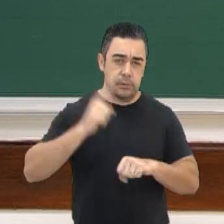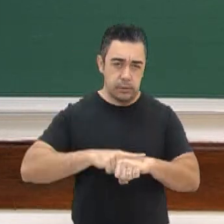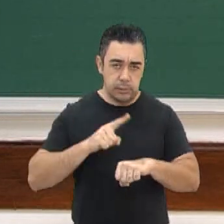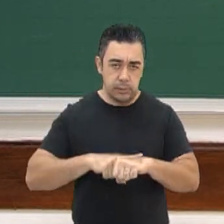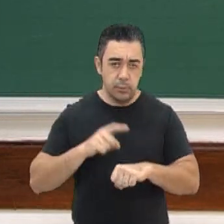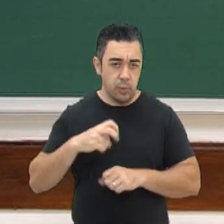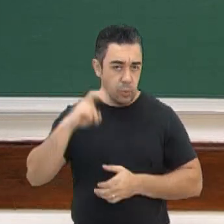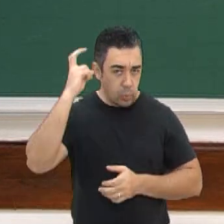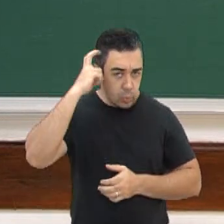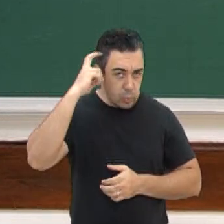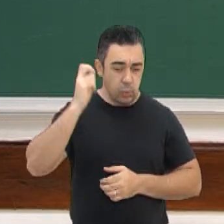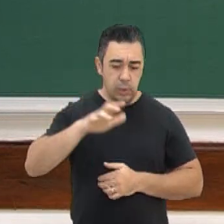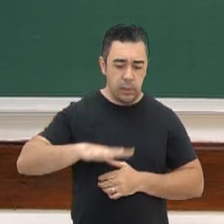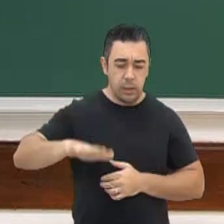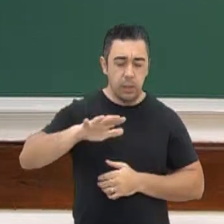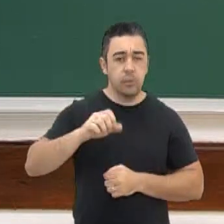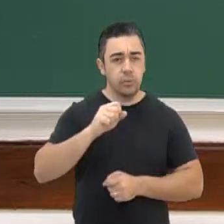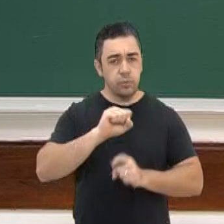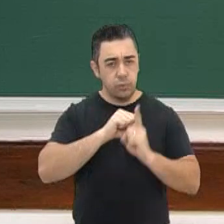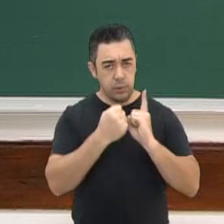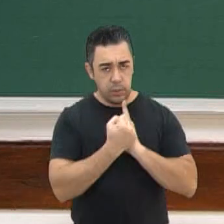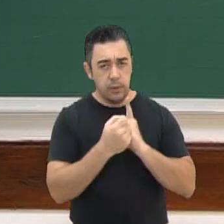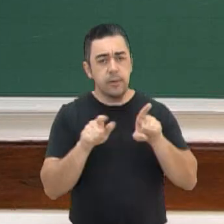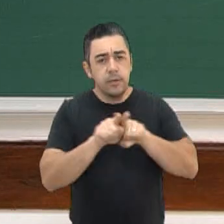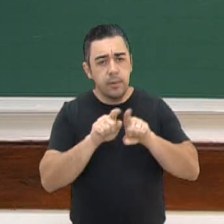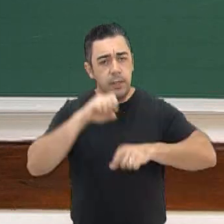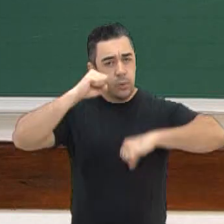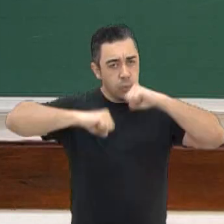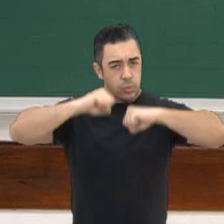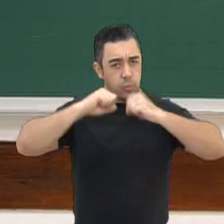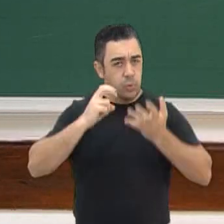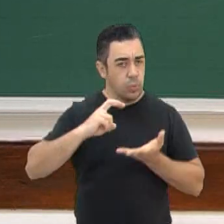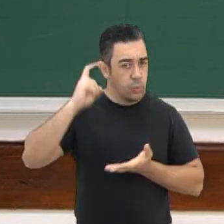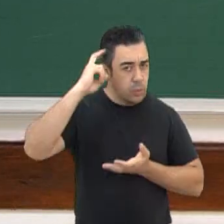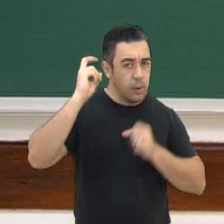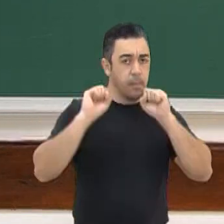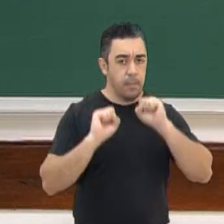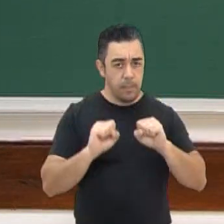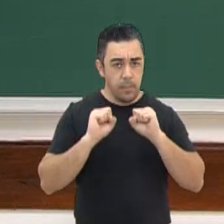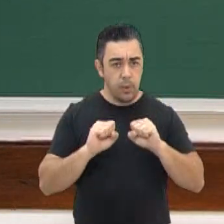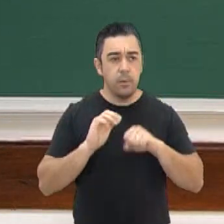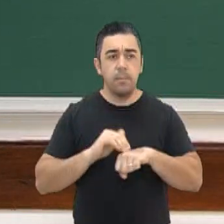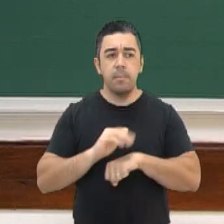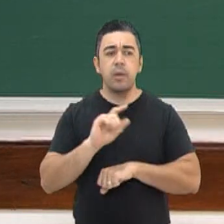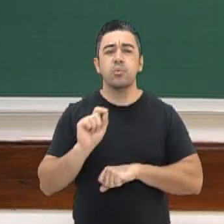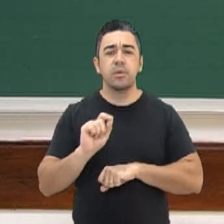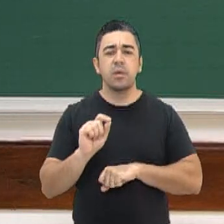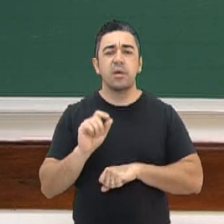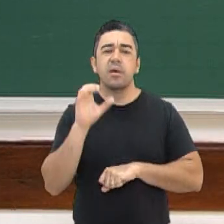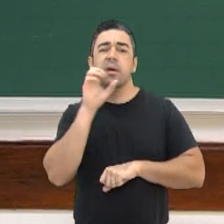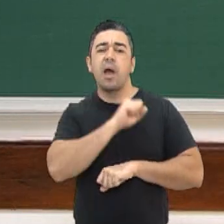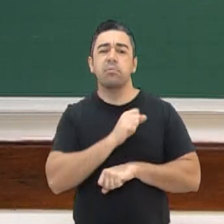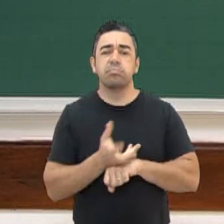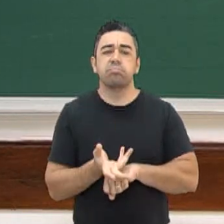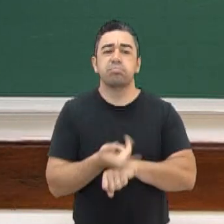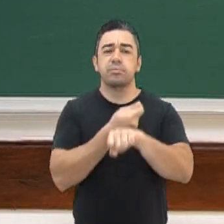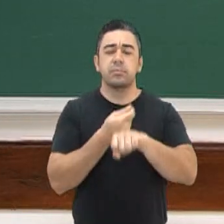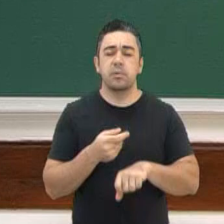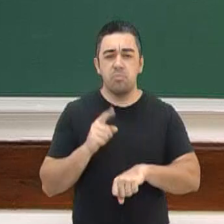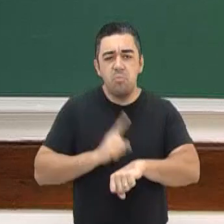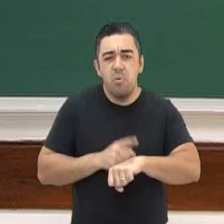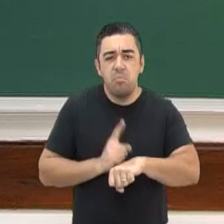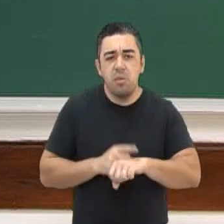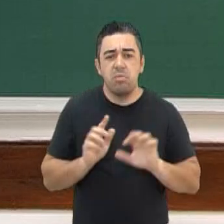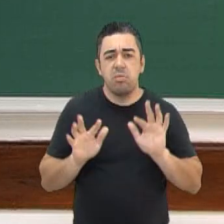naquela cultura, naquela sociedade. Num contexto de indústria cultural, ela passa a ser algo mais passageiro, que acontece em um momento